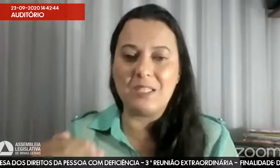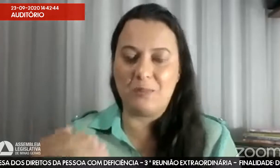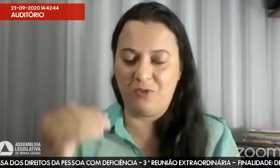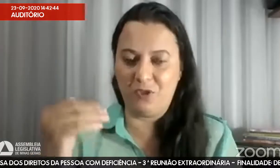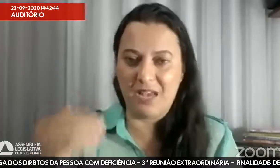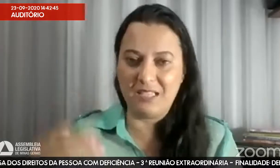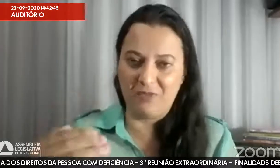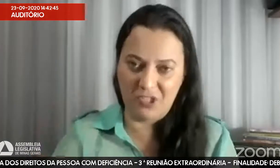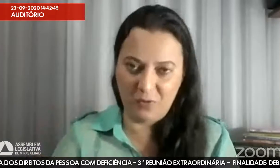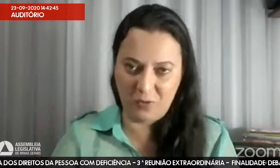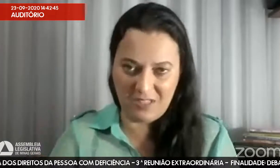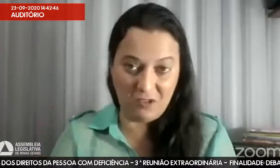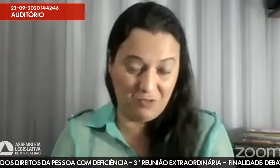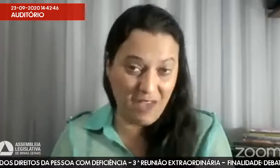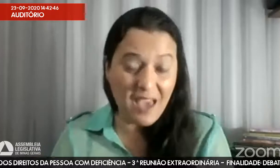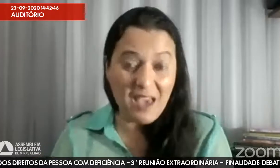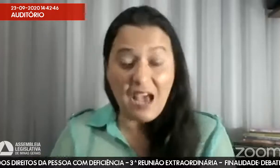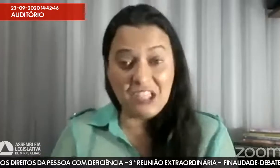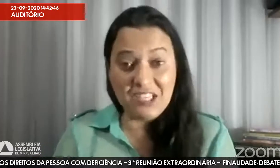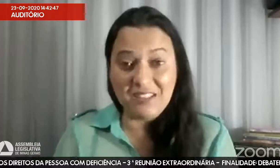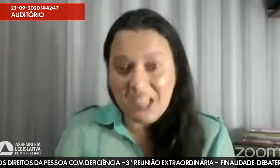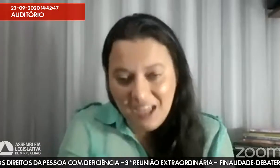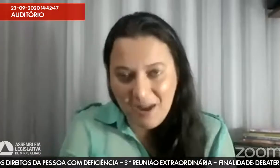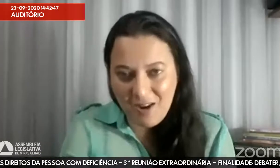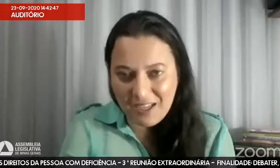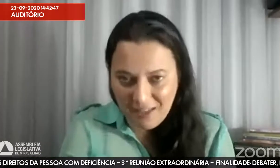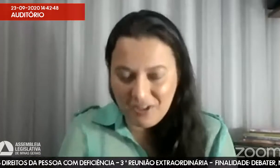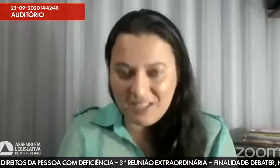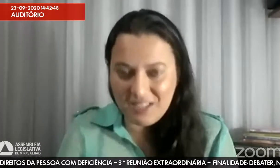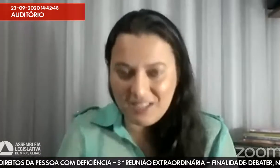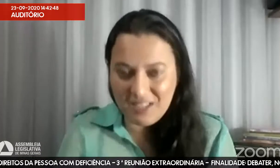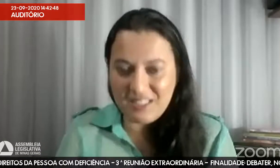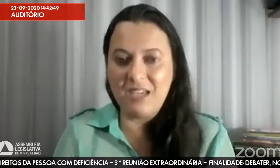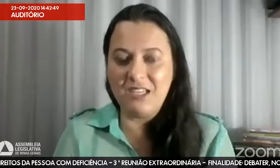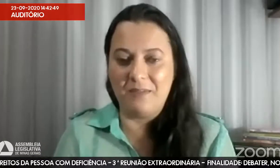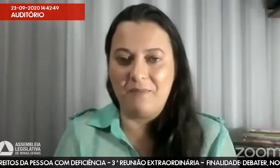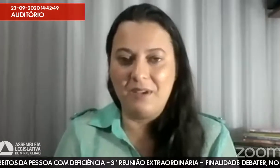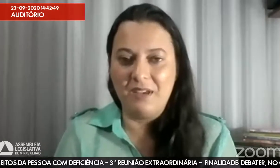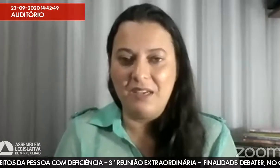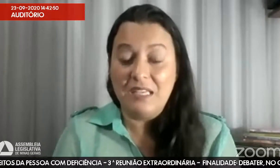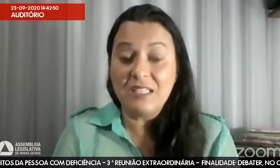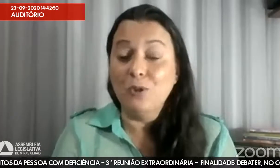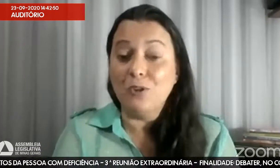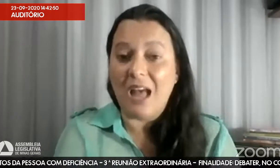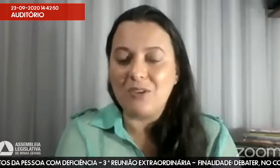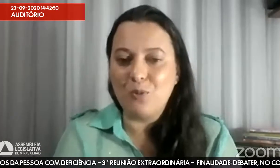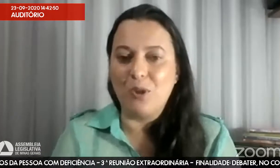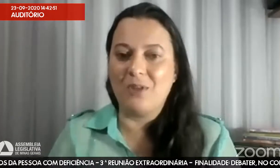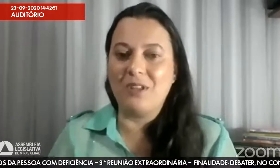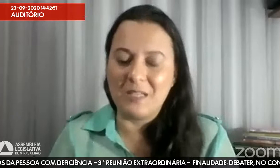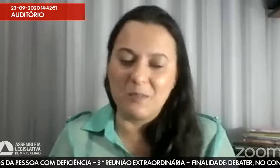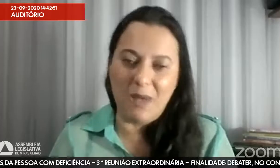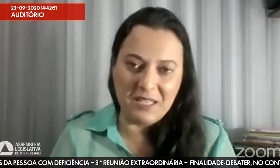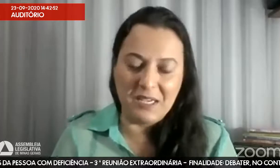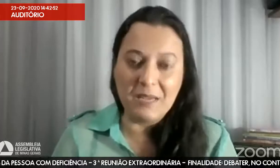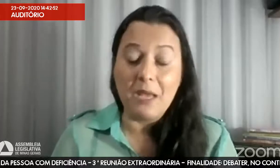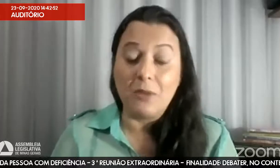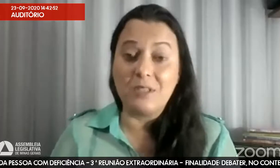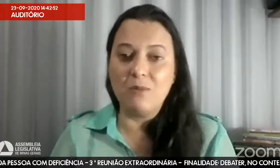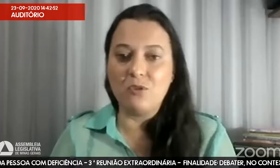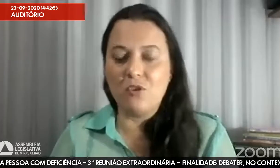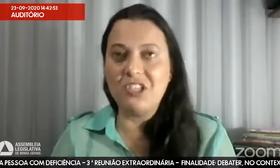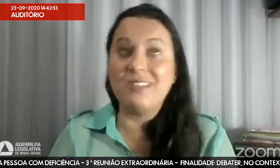mais profissionais efetivos o Estado tiver, a gente entende que é melhor até financeiramente. Segundo dados do portal da Transparência, aí,